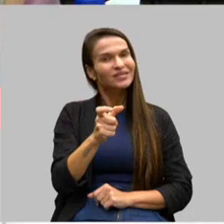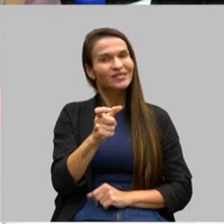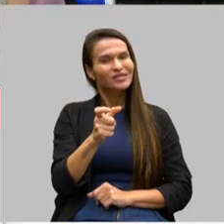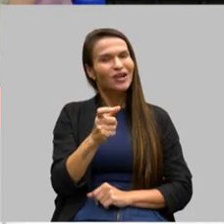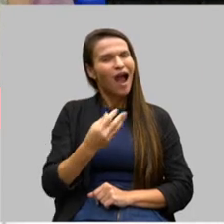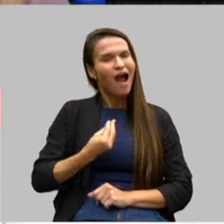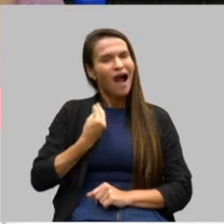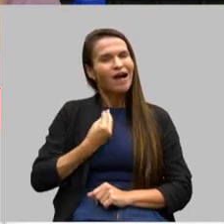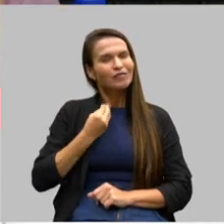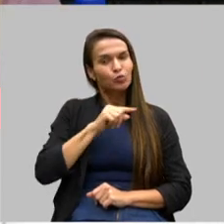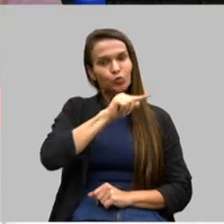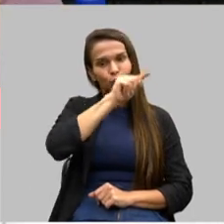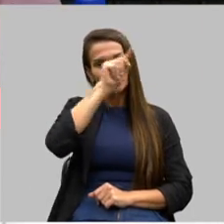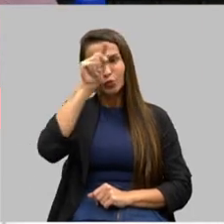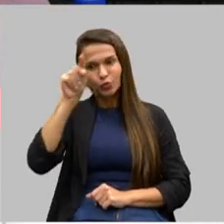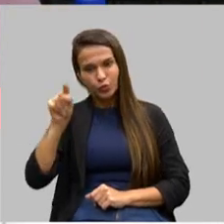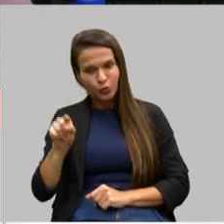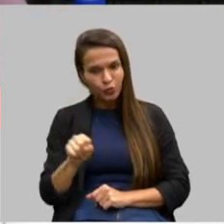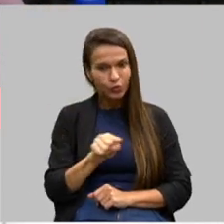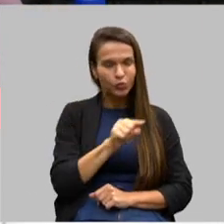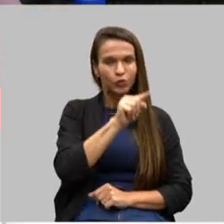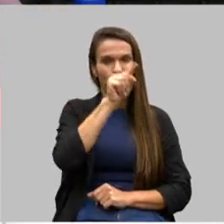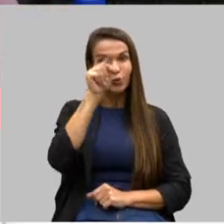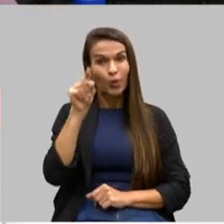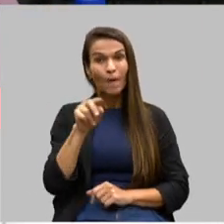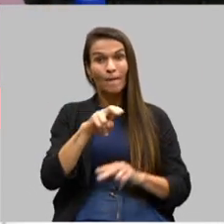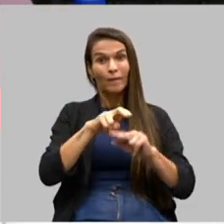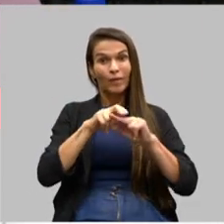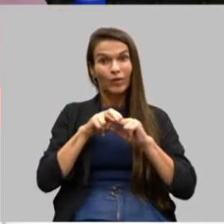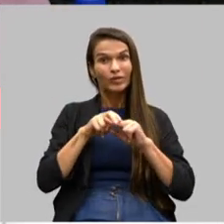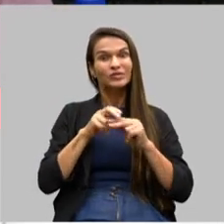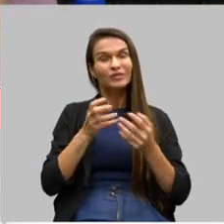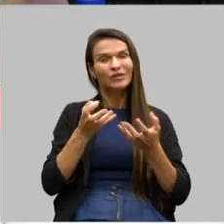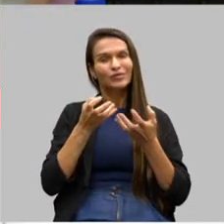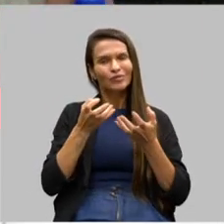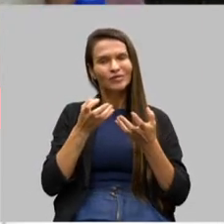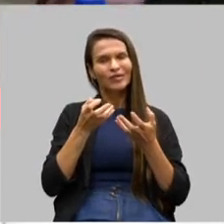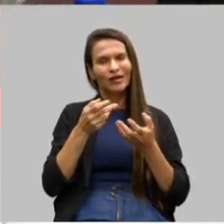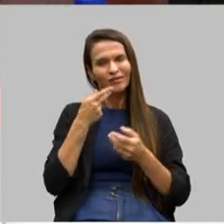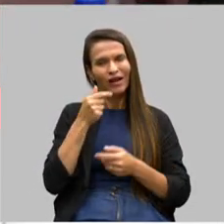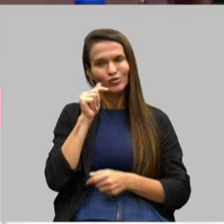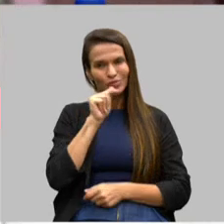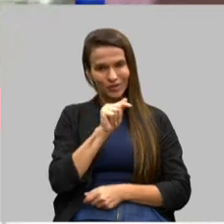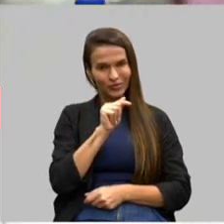dá ciclos, e talvez por isso eu queira me remeter a isso.